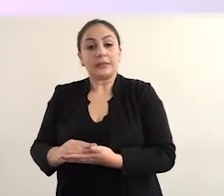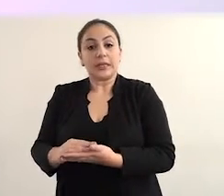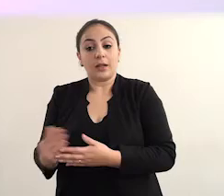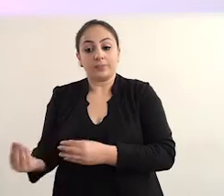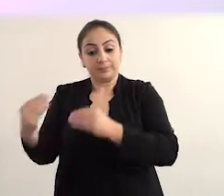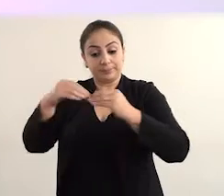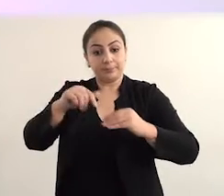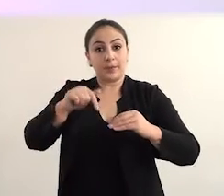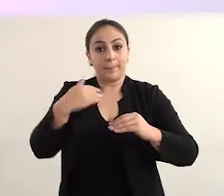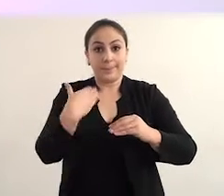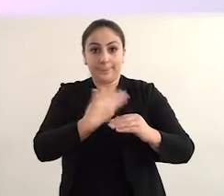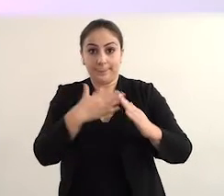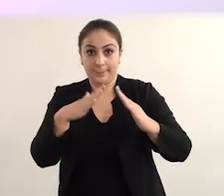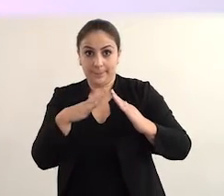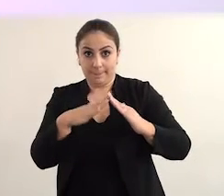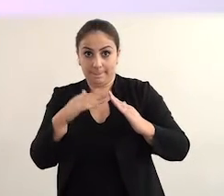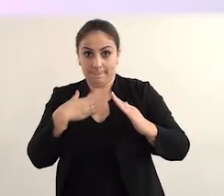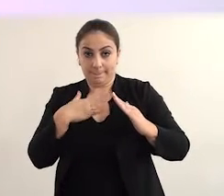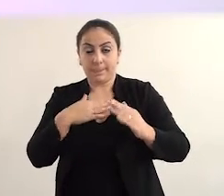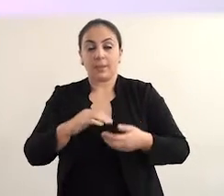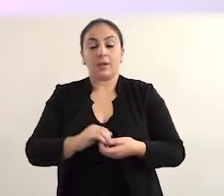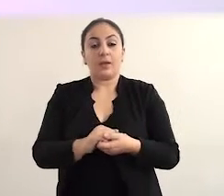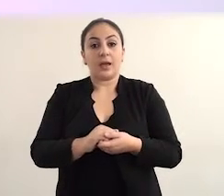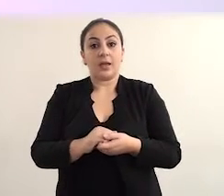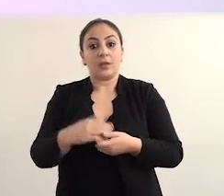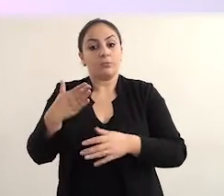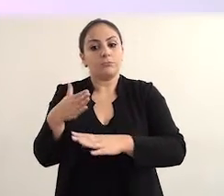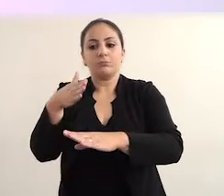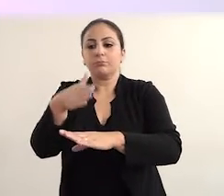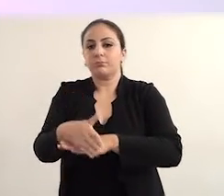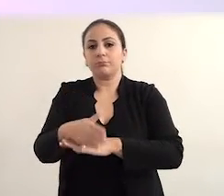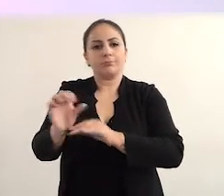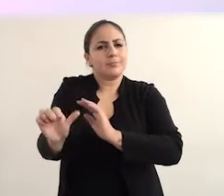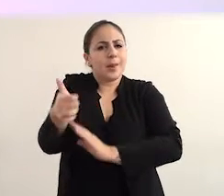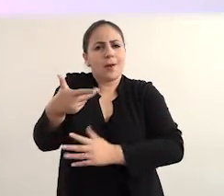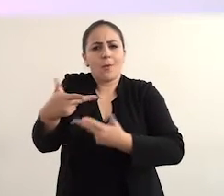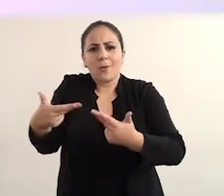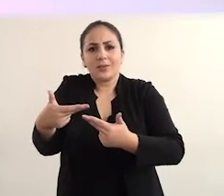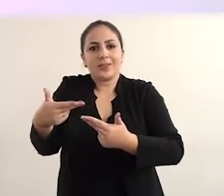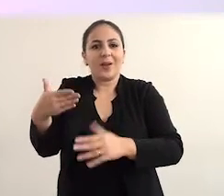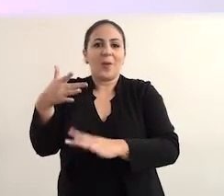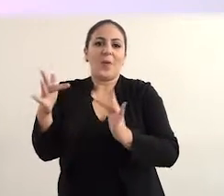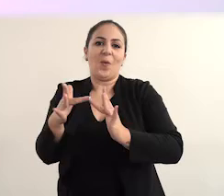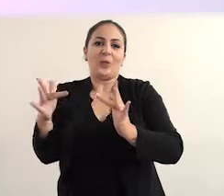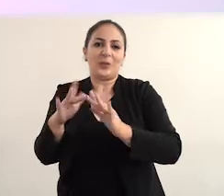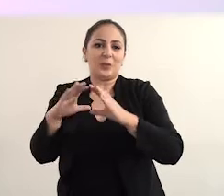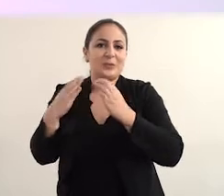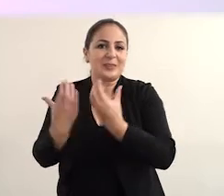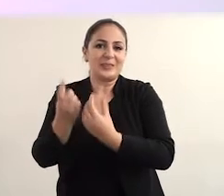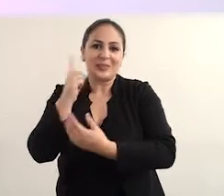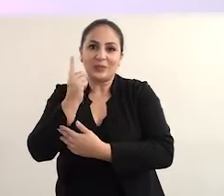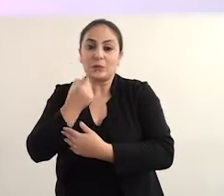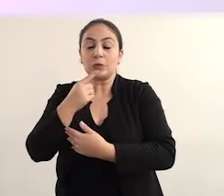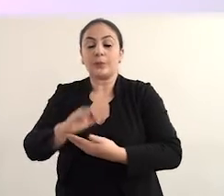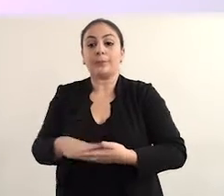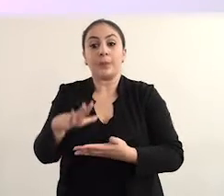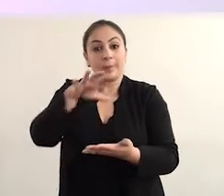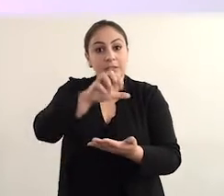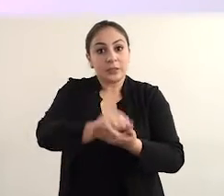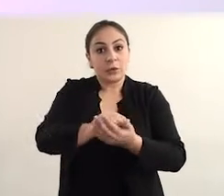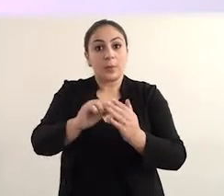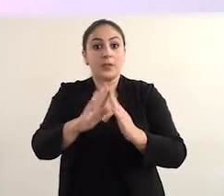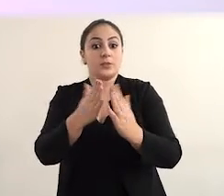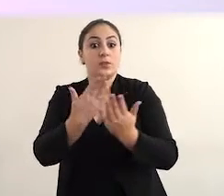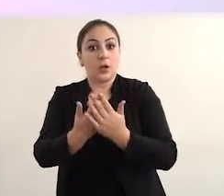nós, a primeira coisa que a gente fez foi, então, fazer a imersão dela dentro da comunidade surda. Matricular ela numa escola que tenha educação